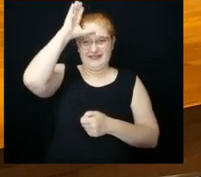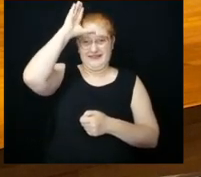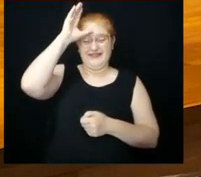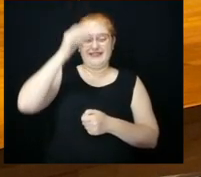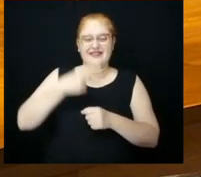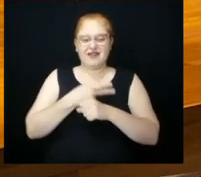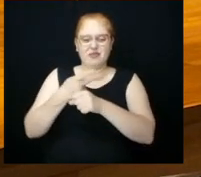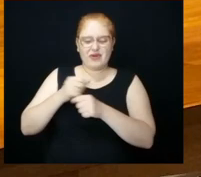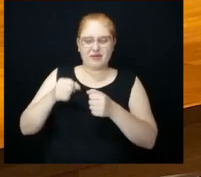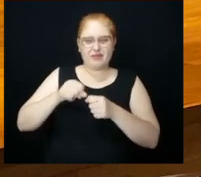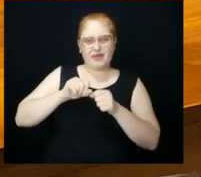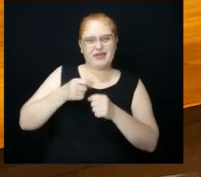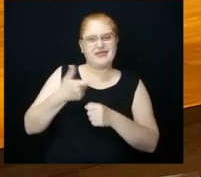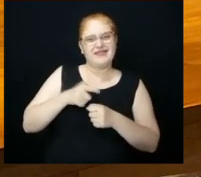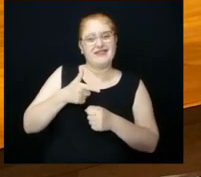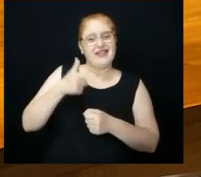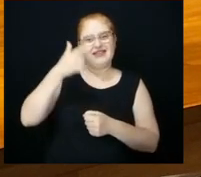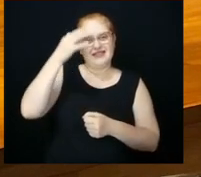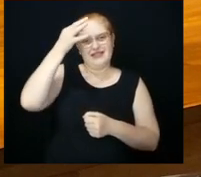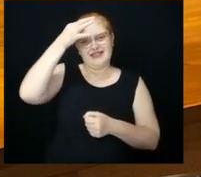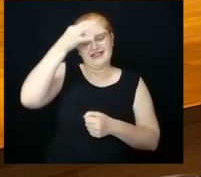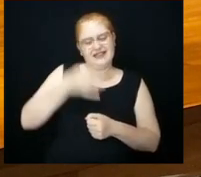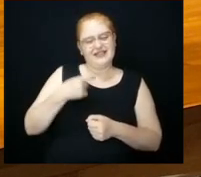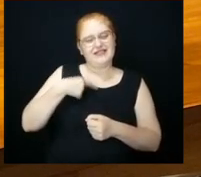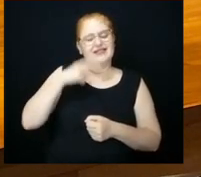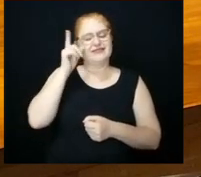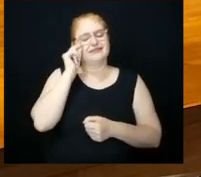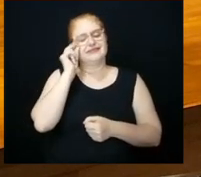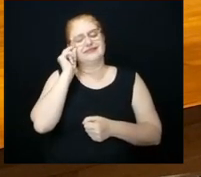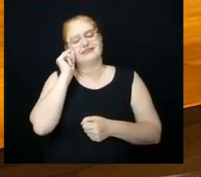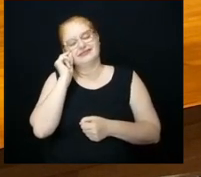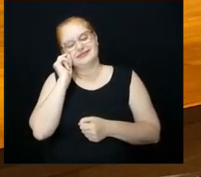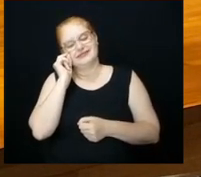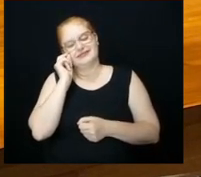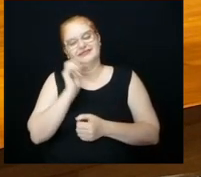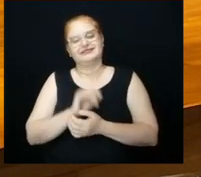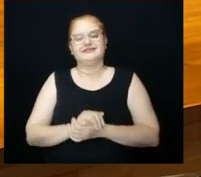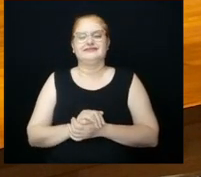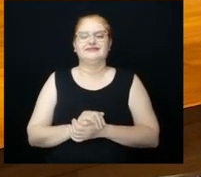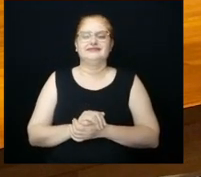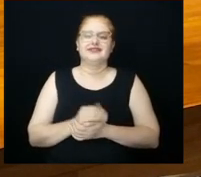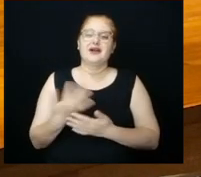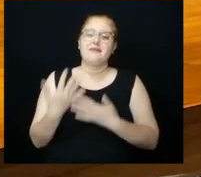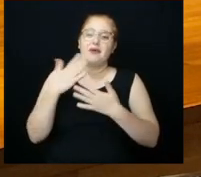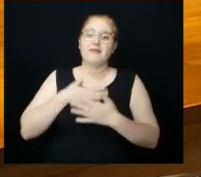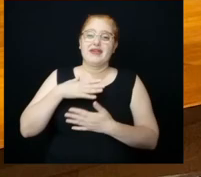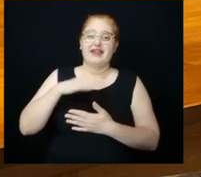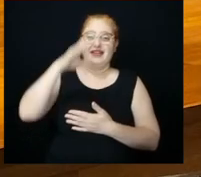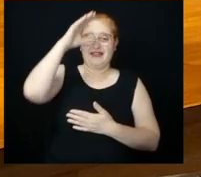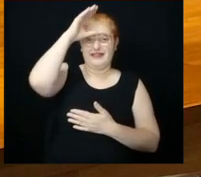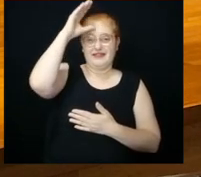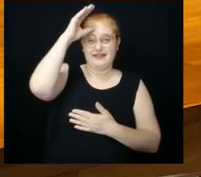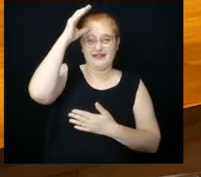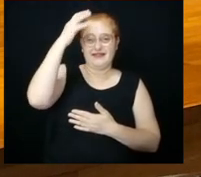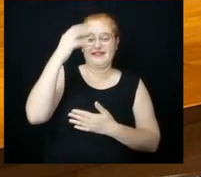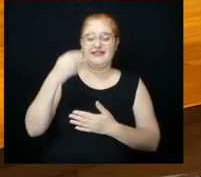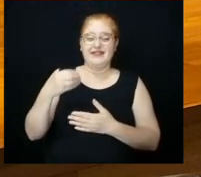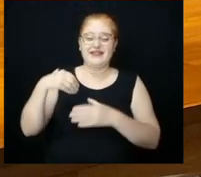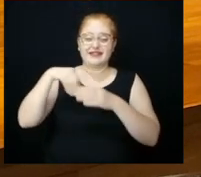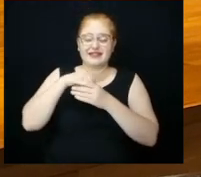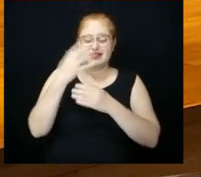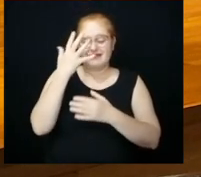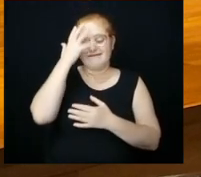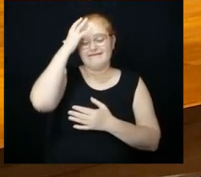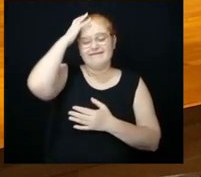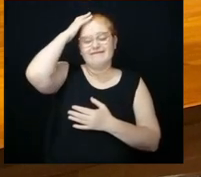Não tenho a certeza, mas acho que eu adormecia de pé. a mão da tia Rosa mergulhada nos meus cabelos e as